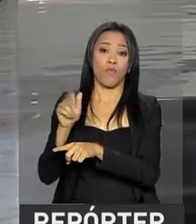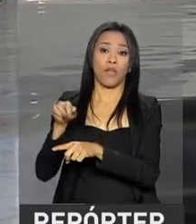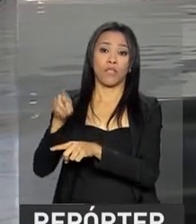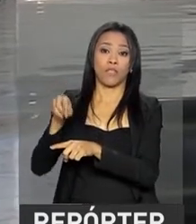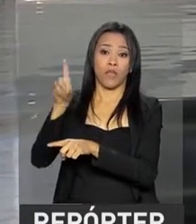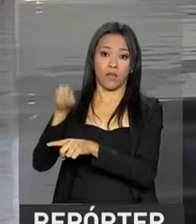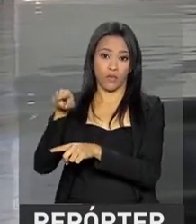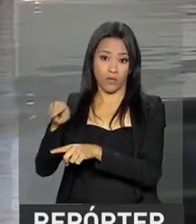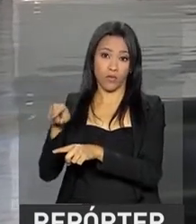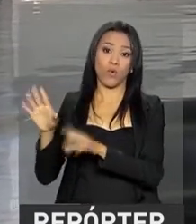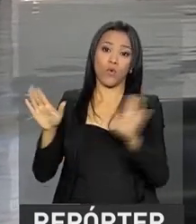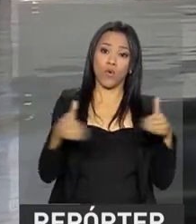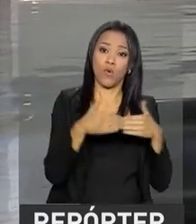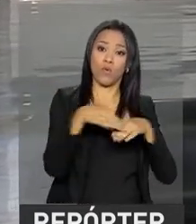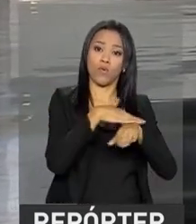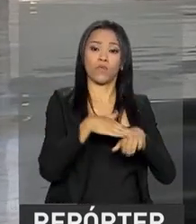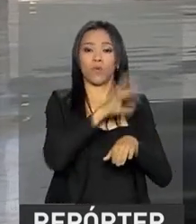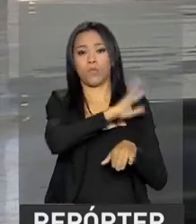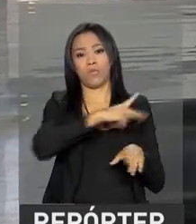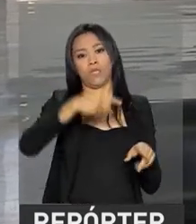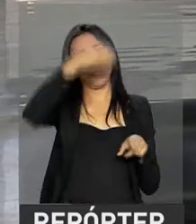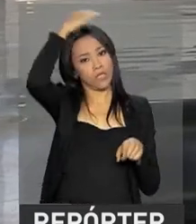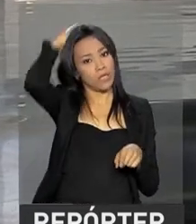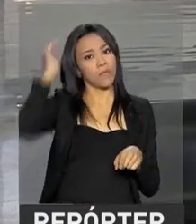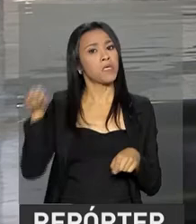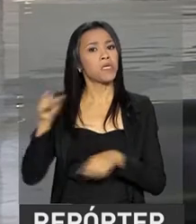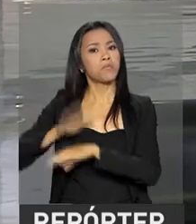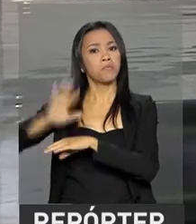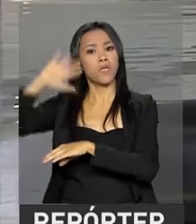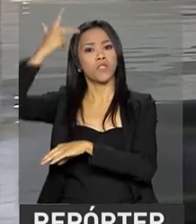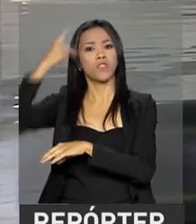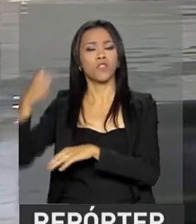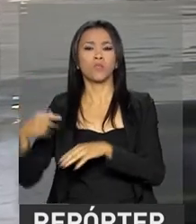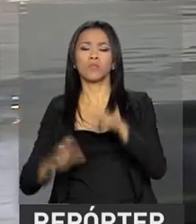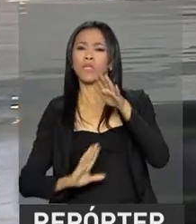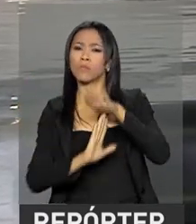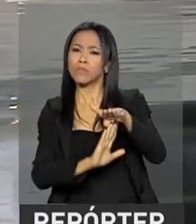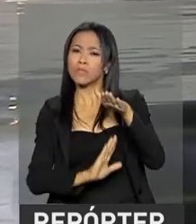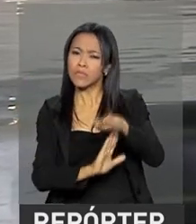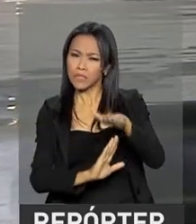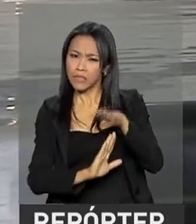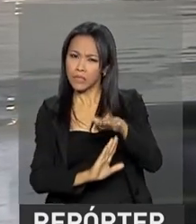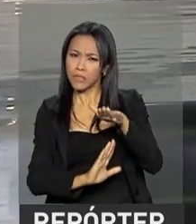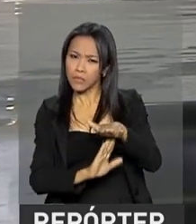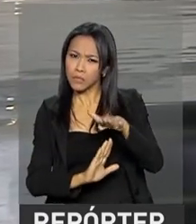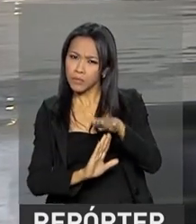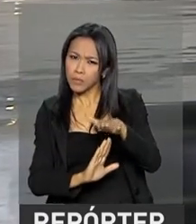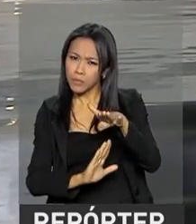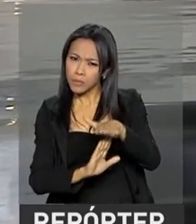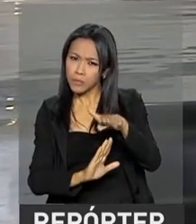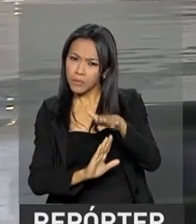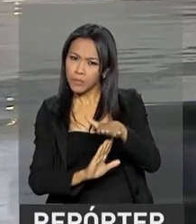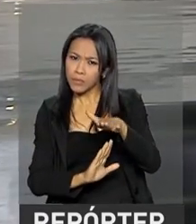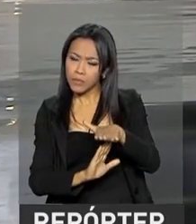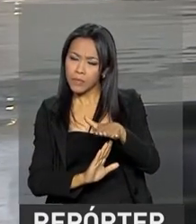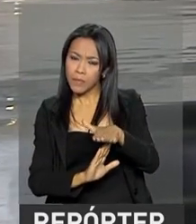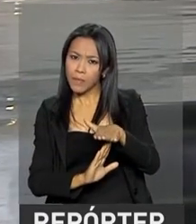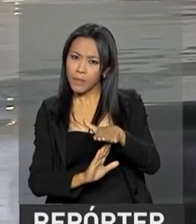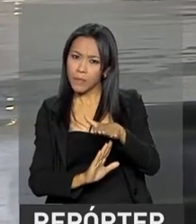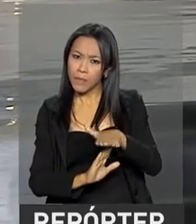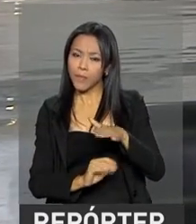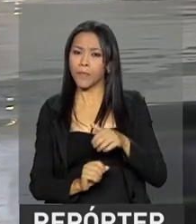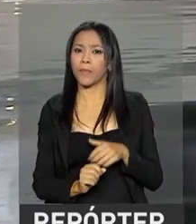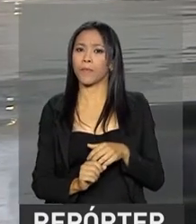michel temer é decidiu é suspender temporariamente é informando é que o ministro